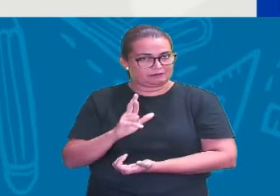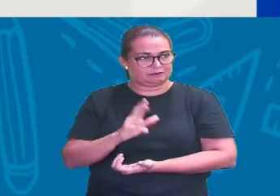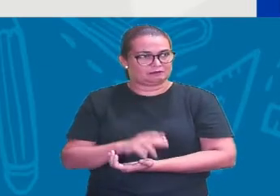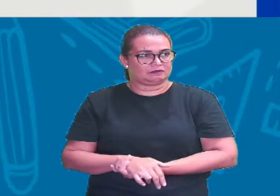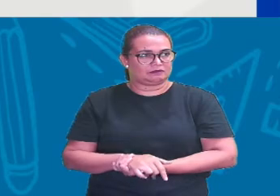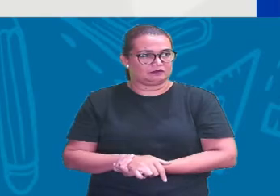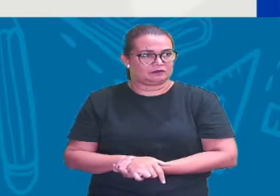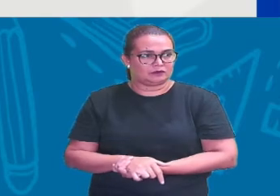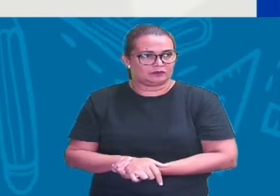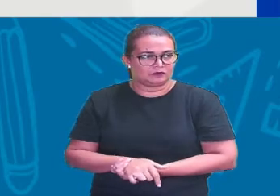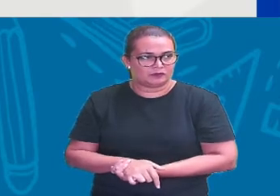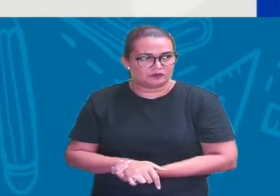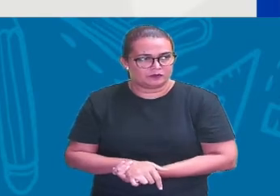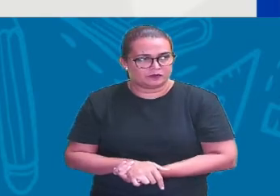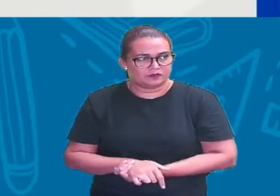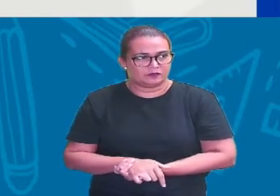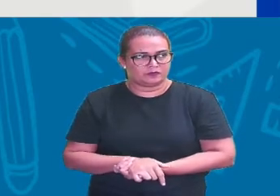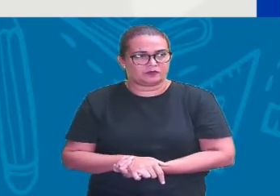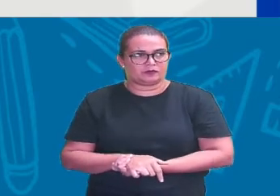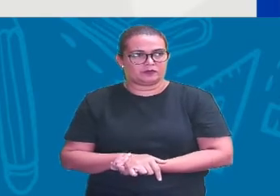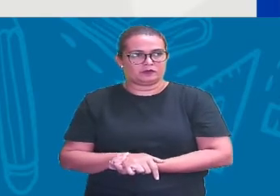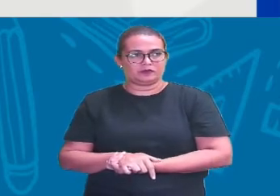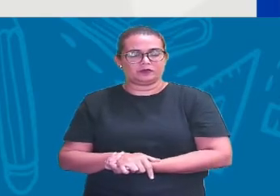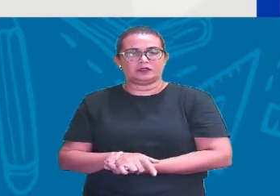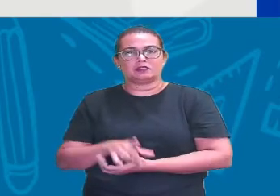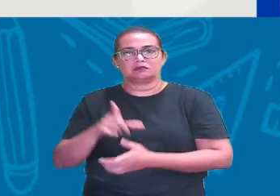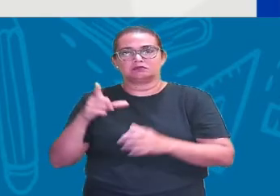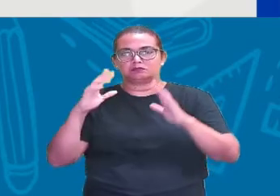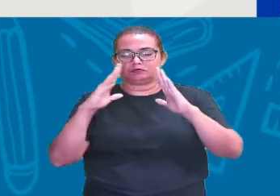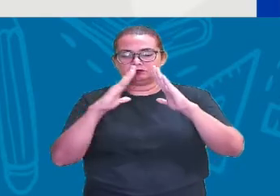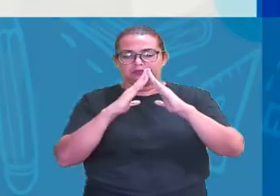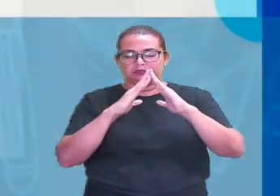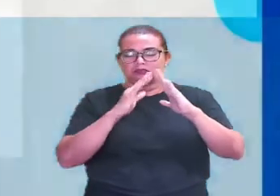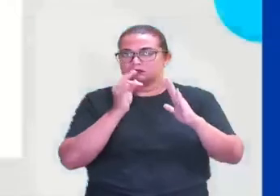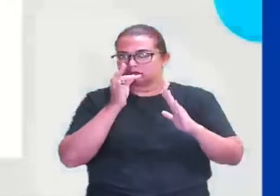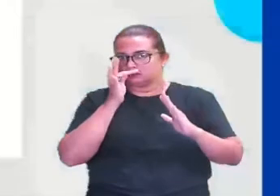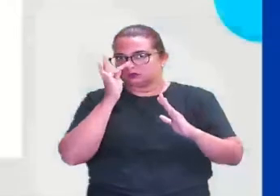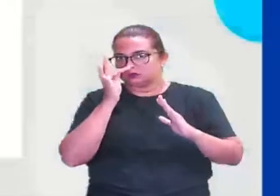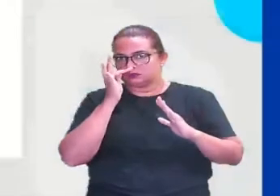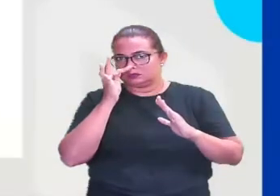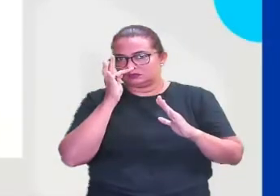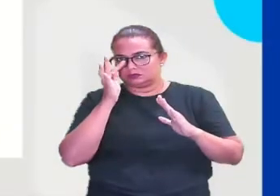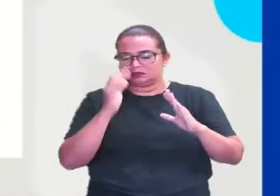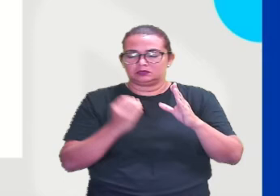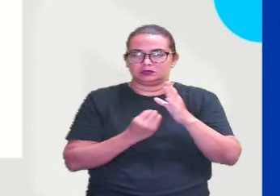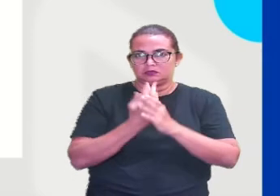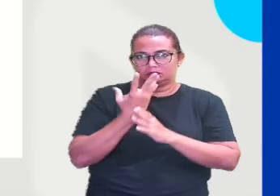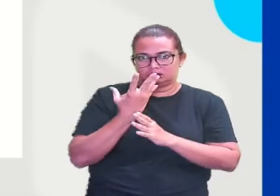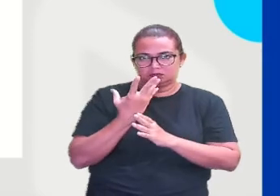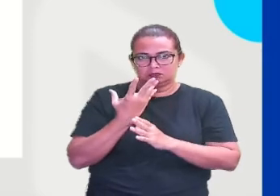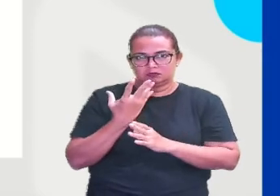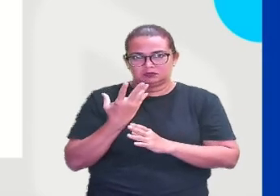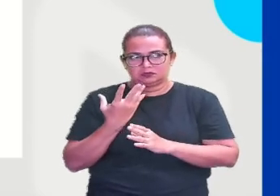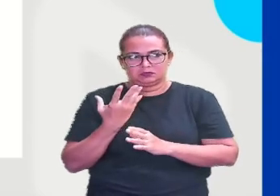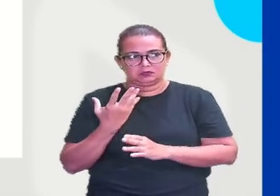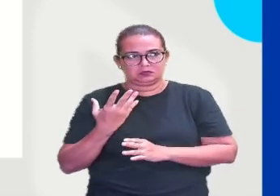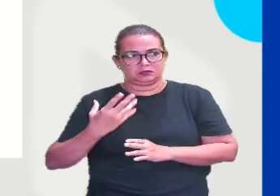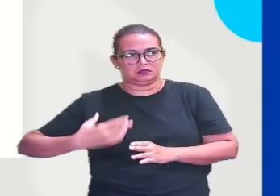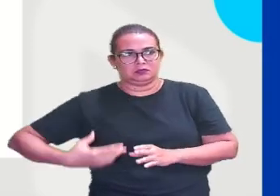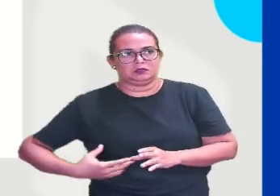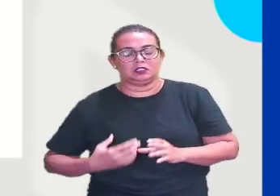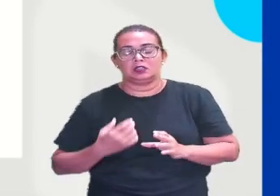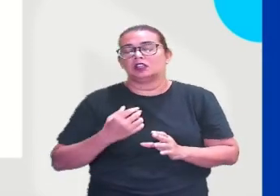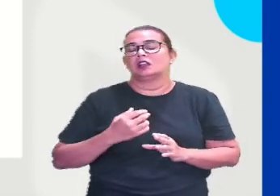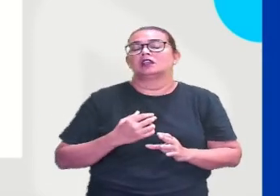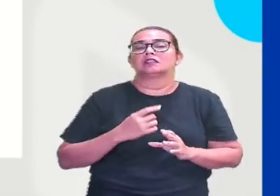comigo? Vamos ler. Em uma floricultura, há menos de 65 botões